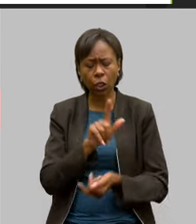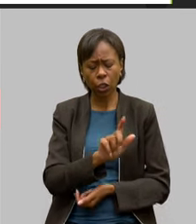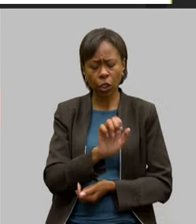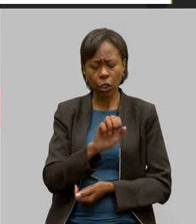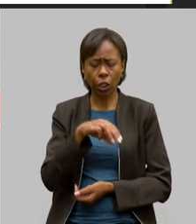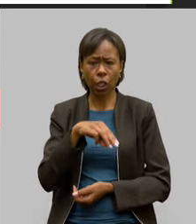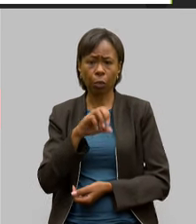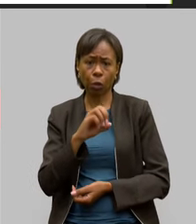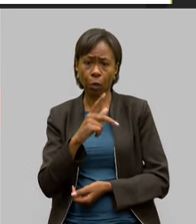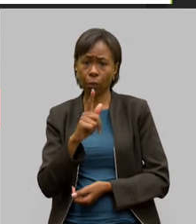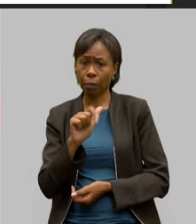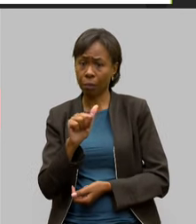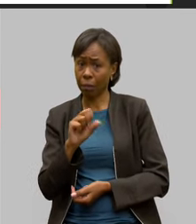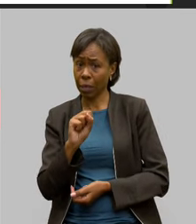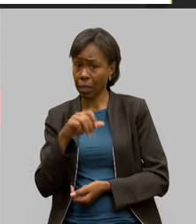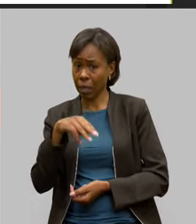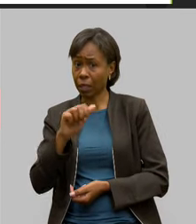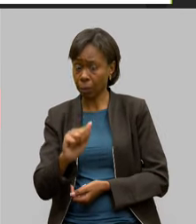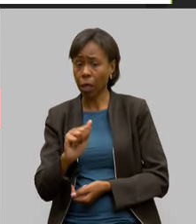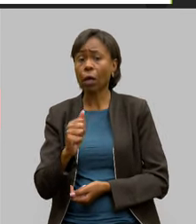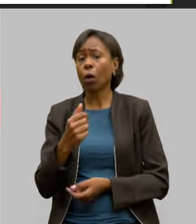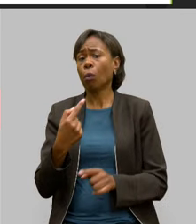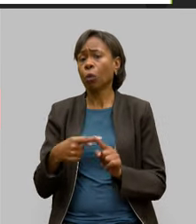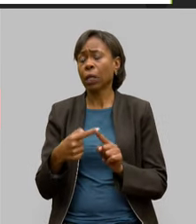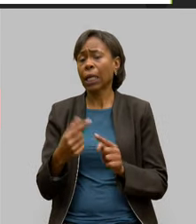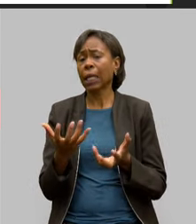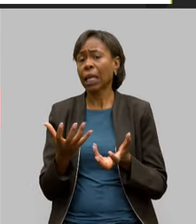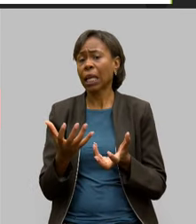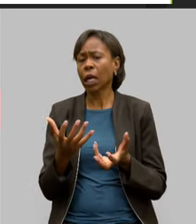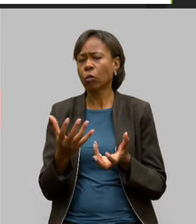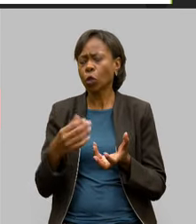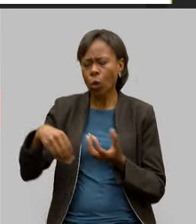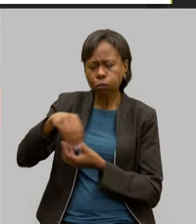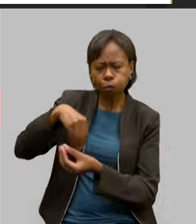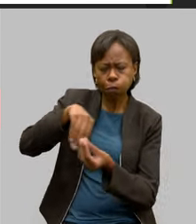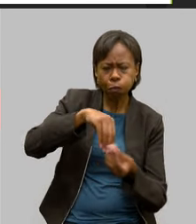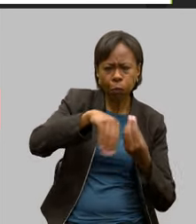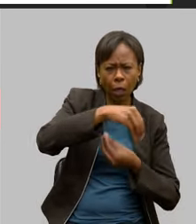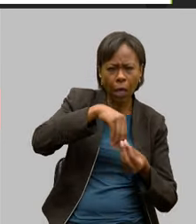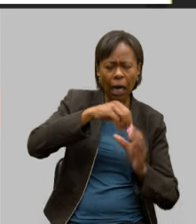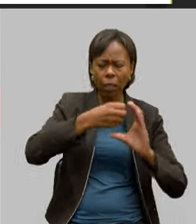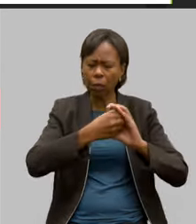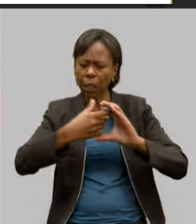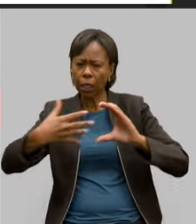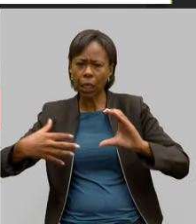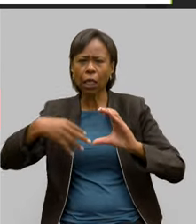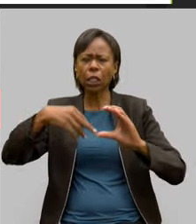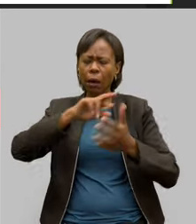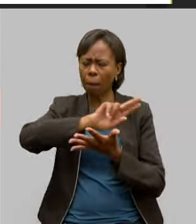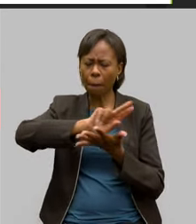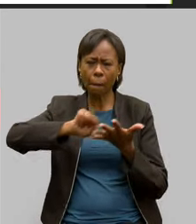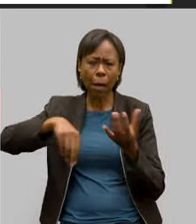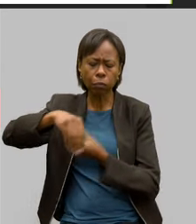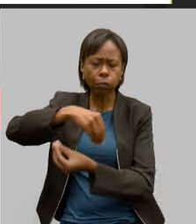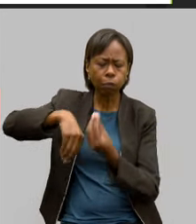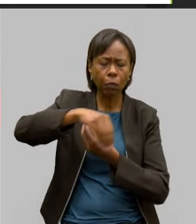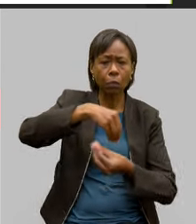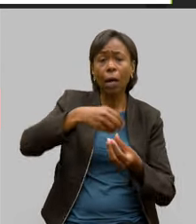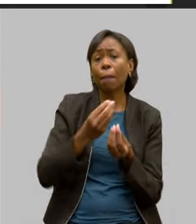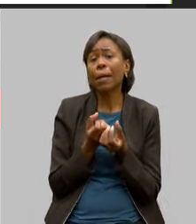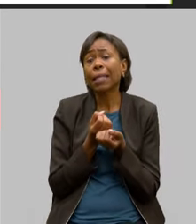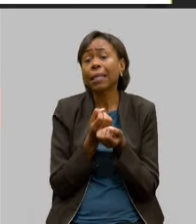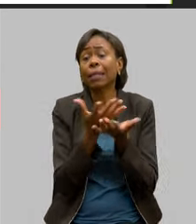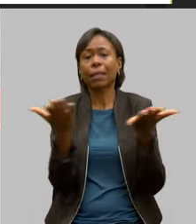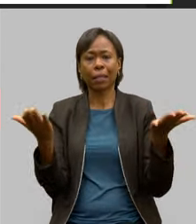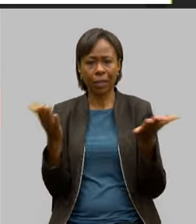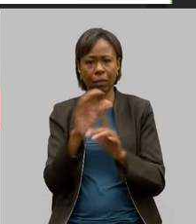acumular toda essa variabilidade caracterizar essa variabilidade para ofertar para nossa